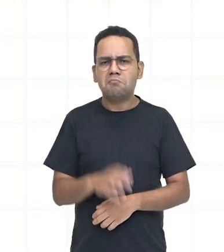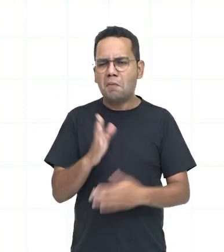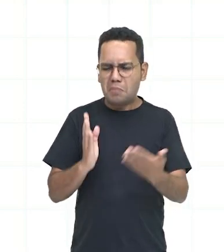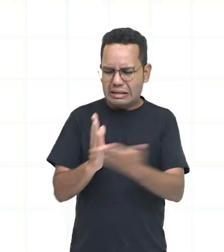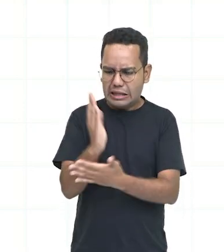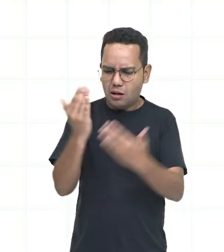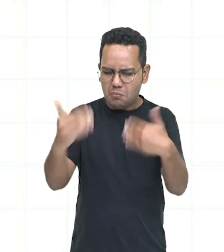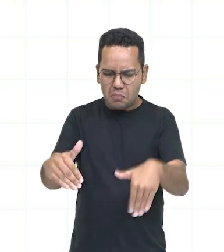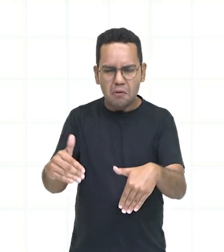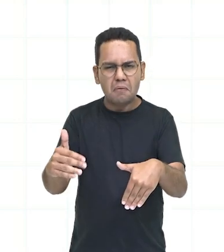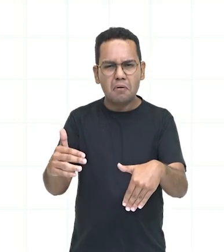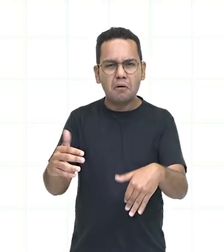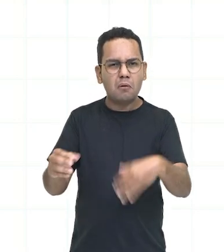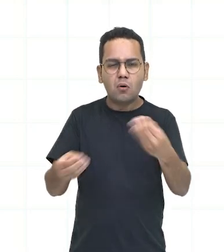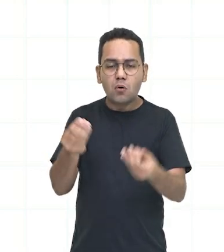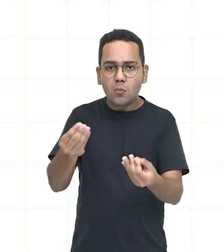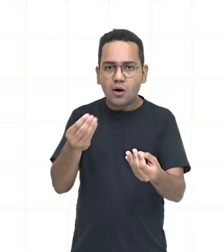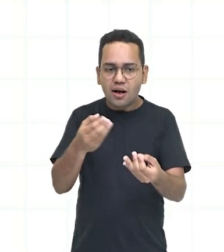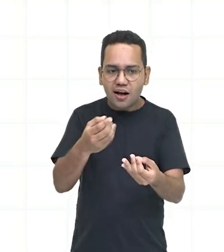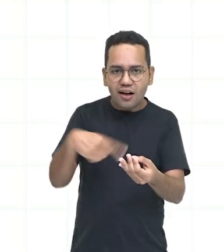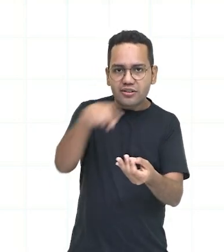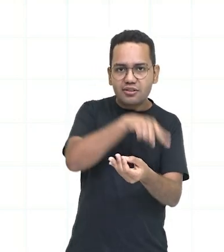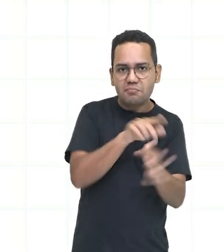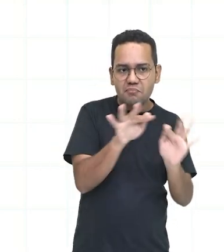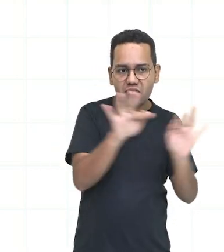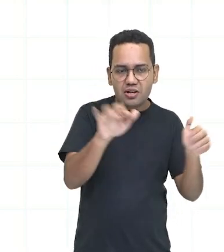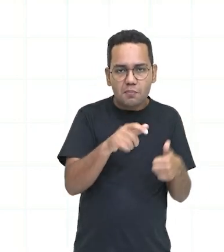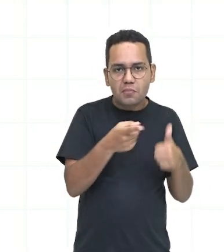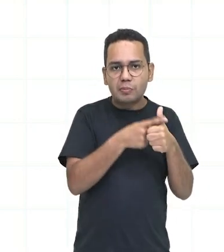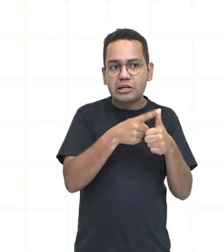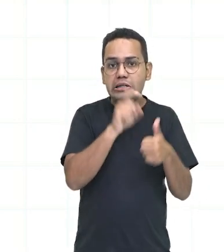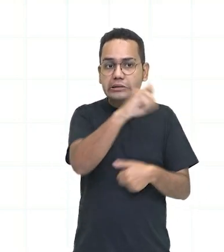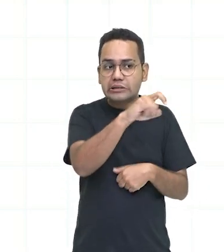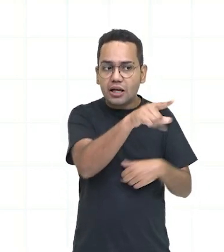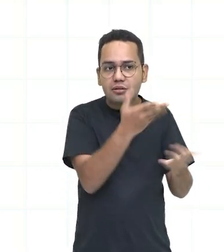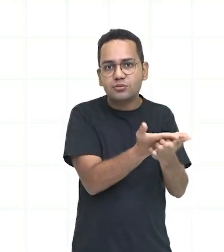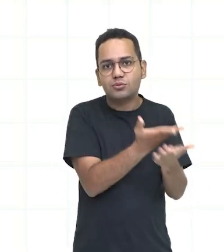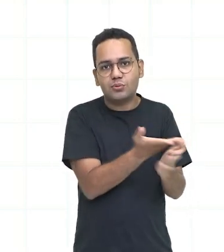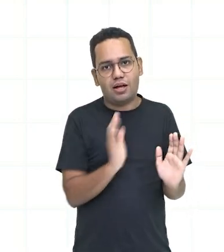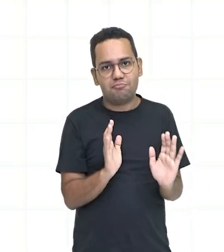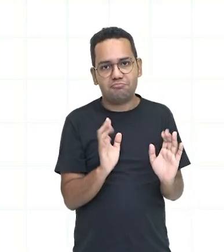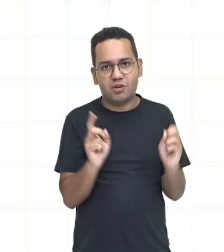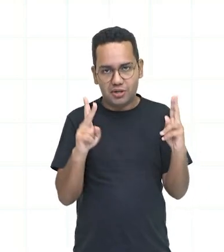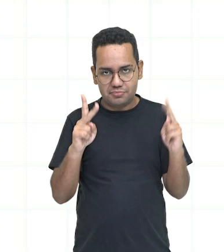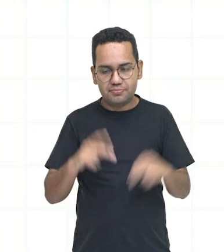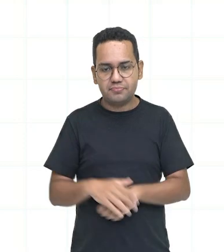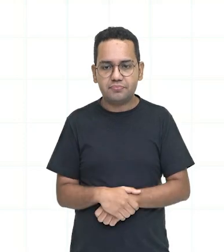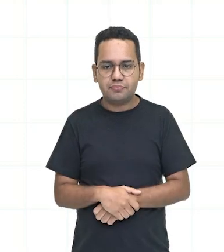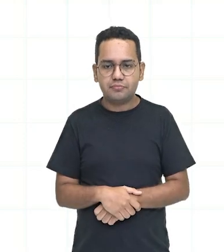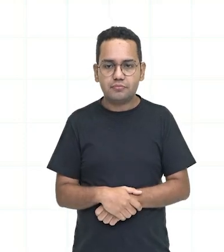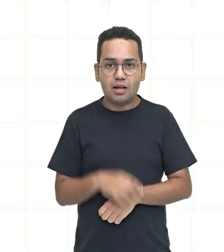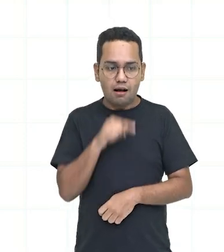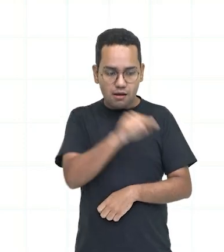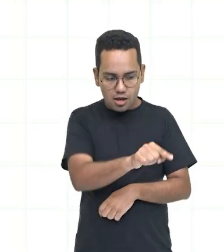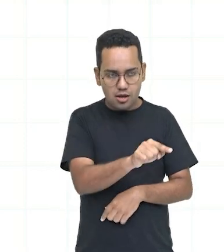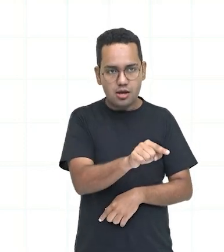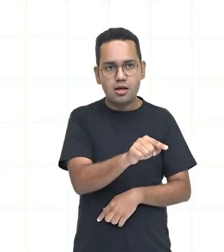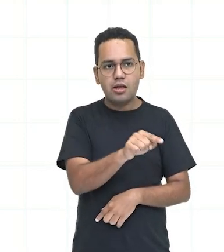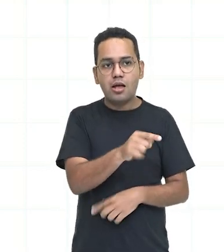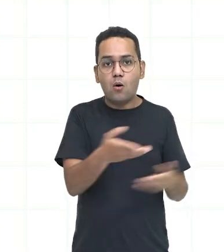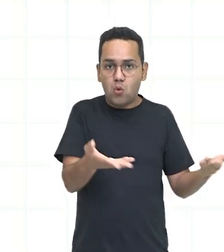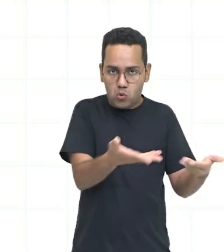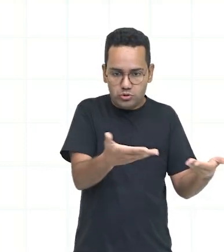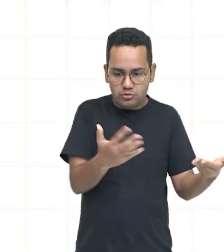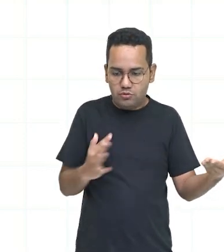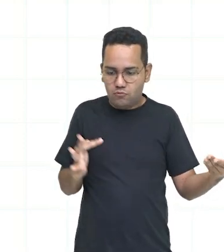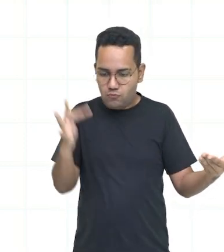estudar bastante, certo? Oração no presente e aqui no futuro, tá certo? O